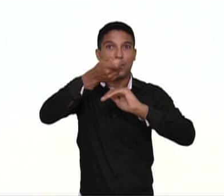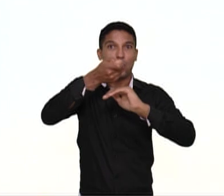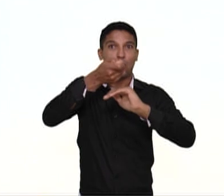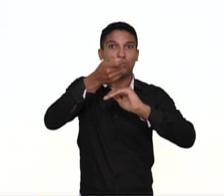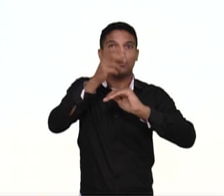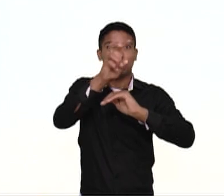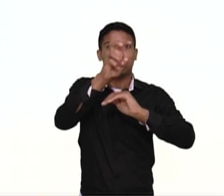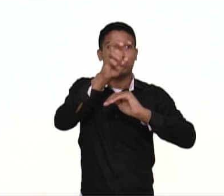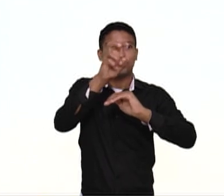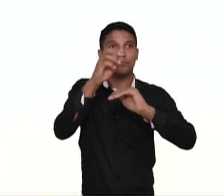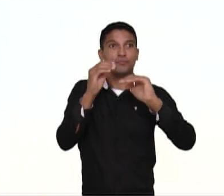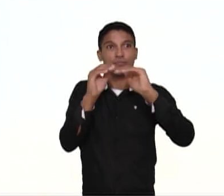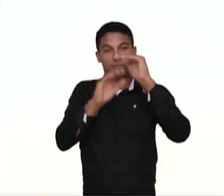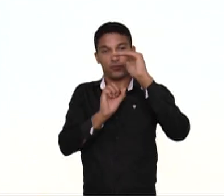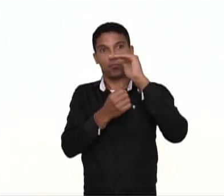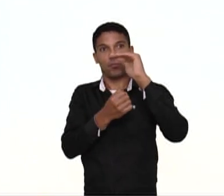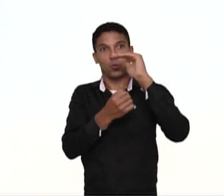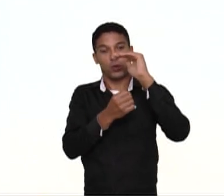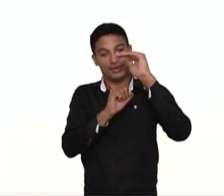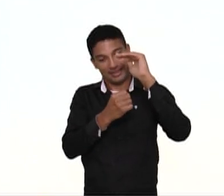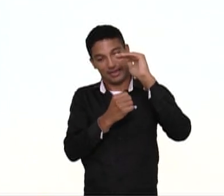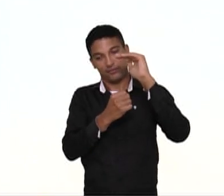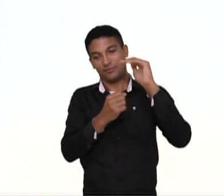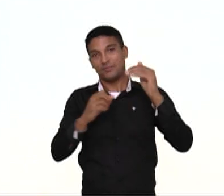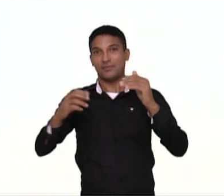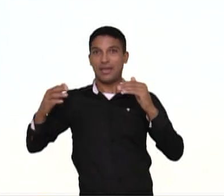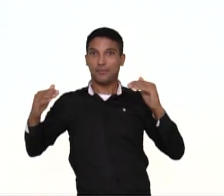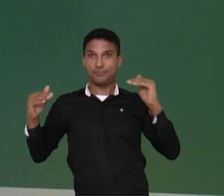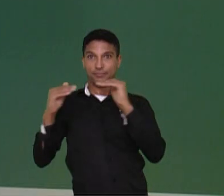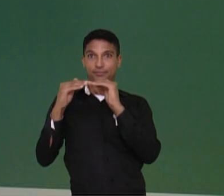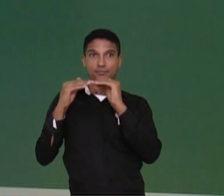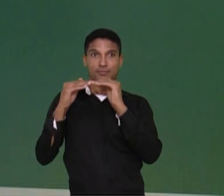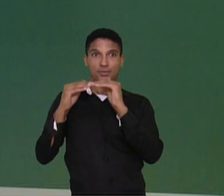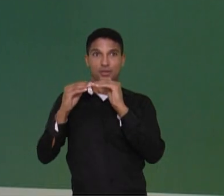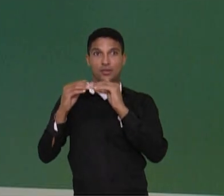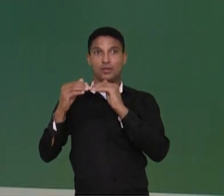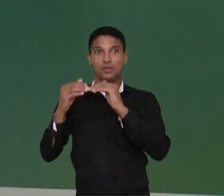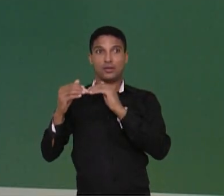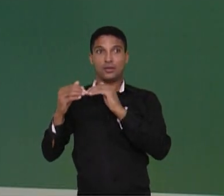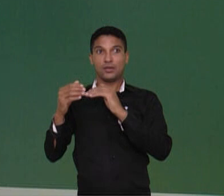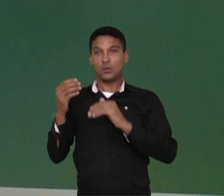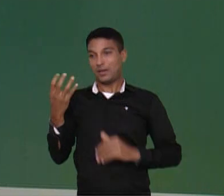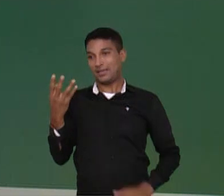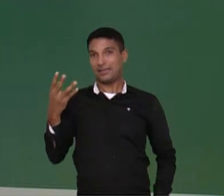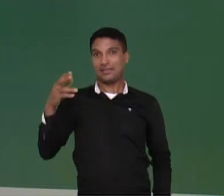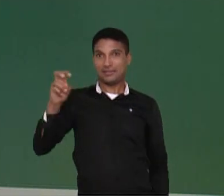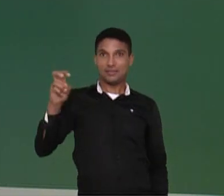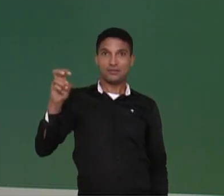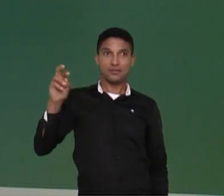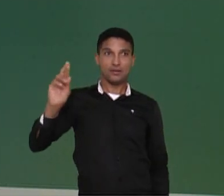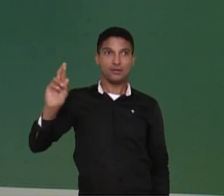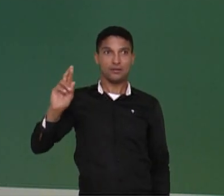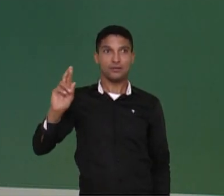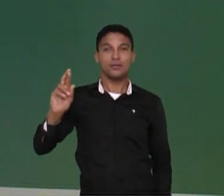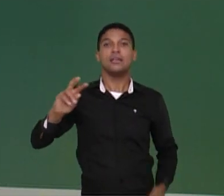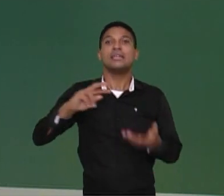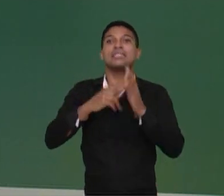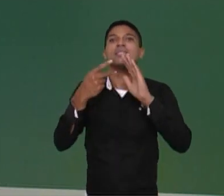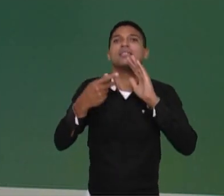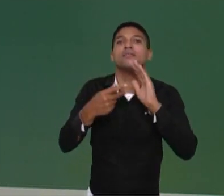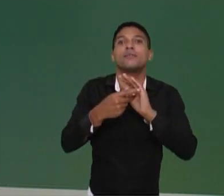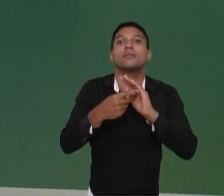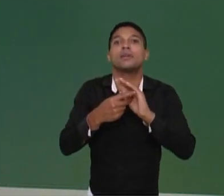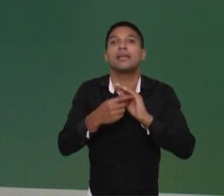a 45 reais, 3 partes correspondendo a 45 reais, cada parte vale 15, concorda?